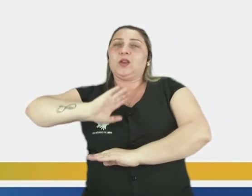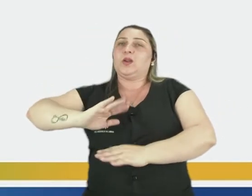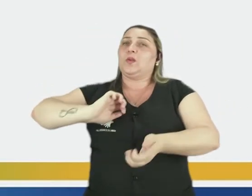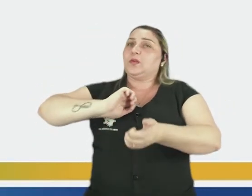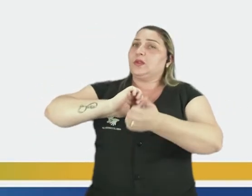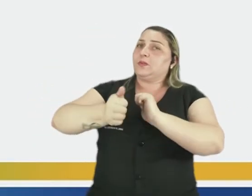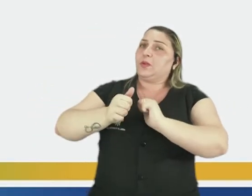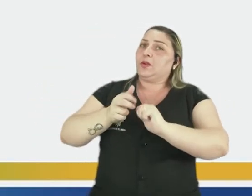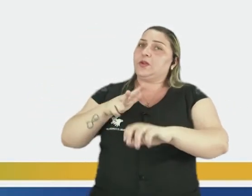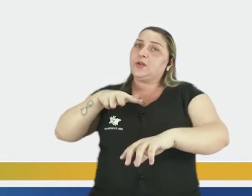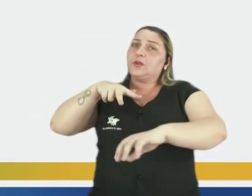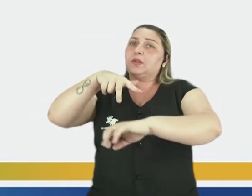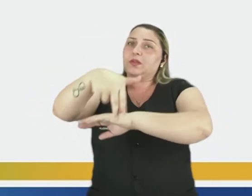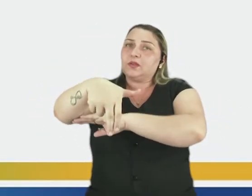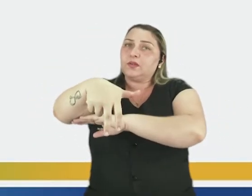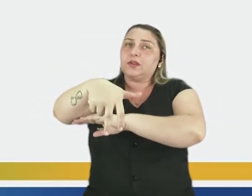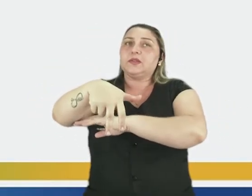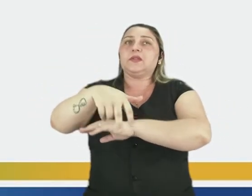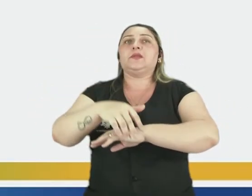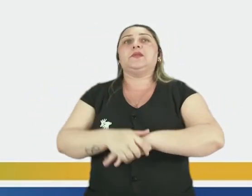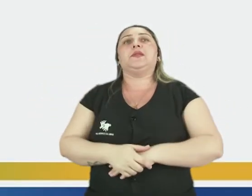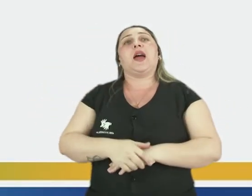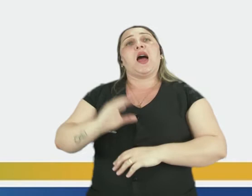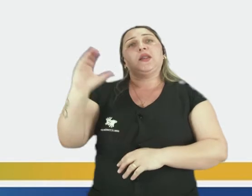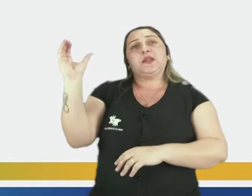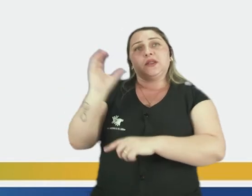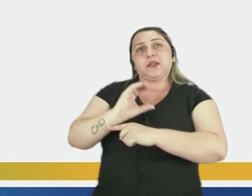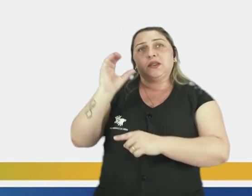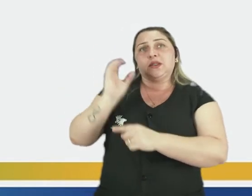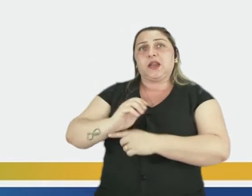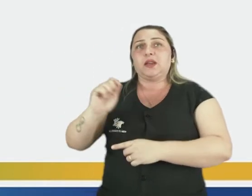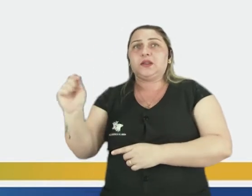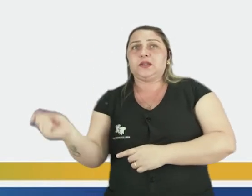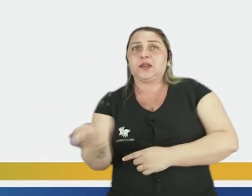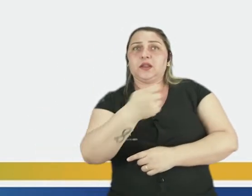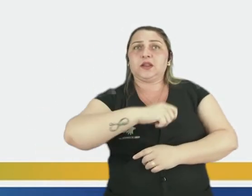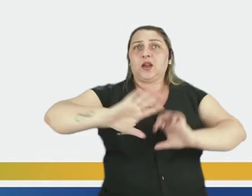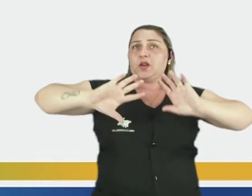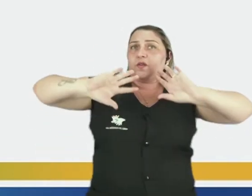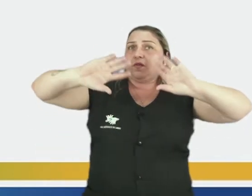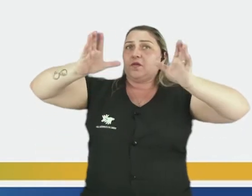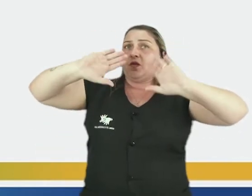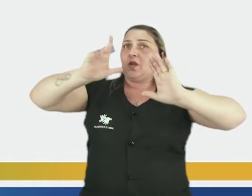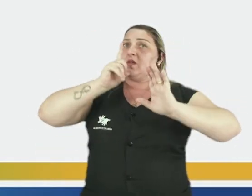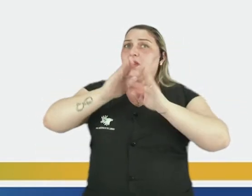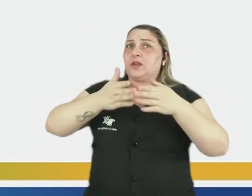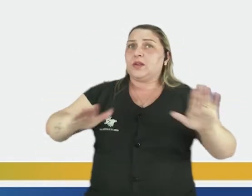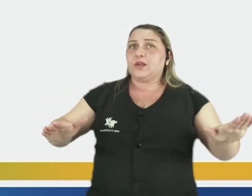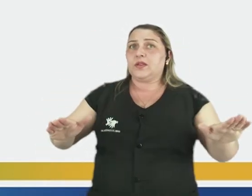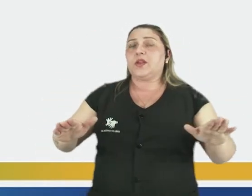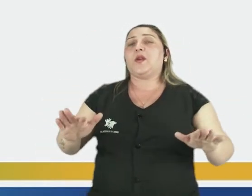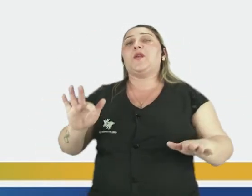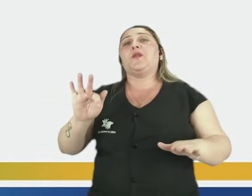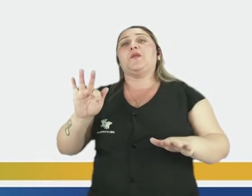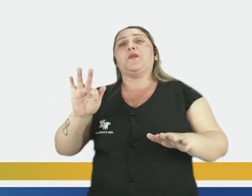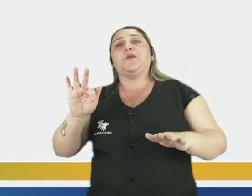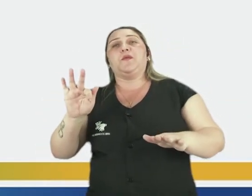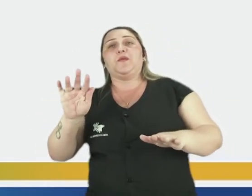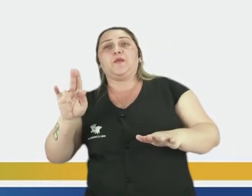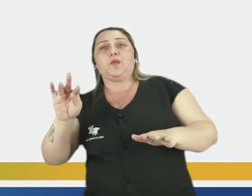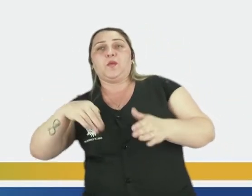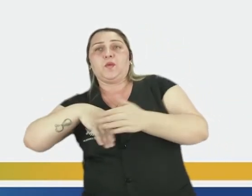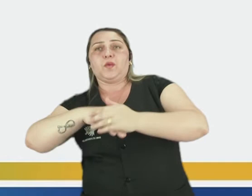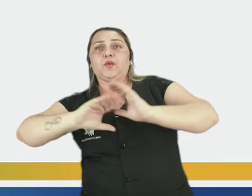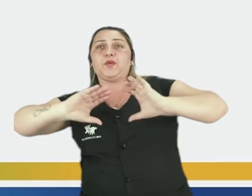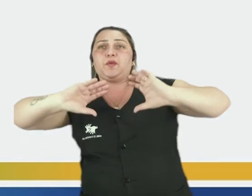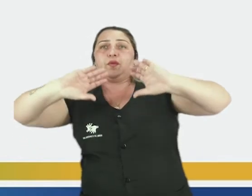esporte de invasão. A C, temos o tênis de mesa, o vôlei de praia, o badminton e o futevôlei. E a